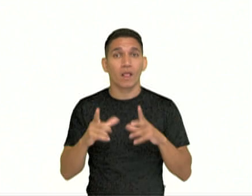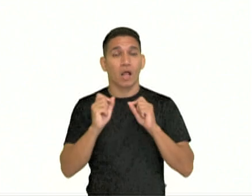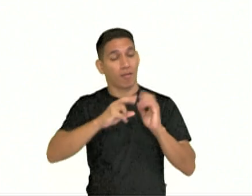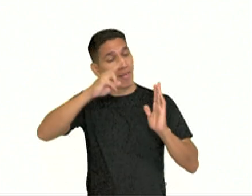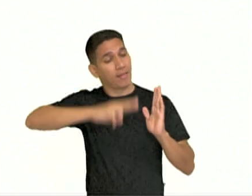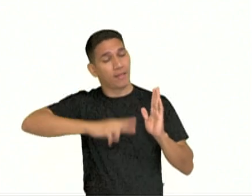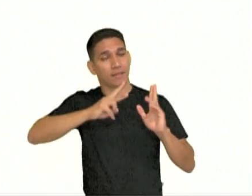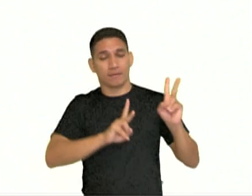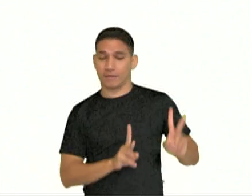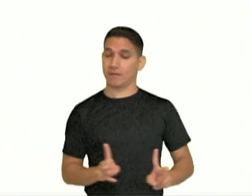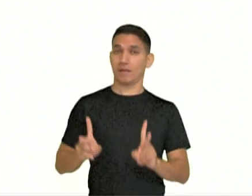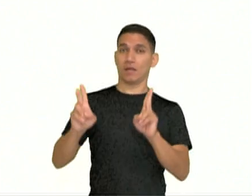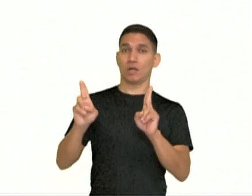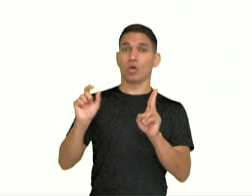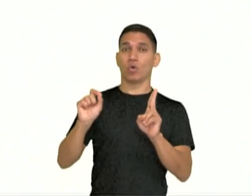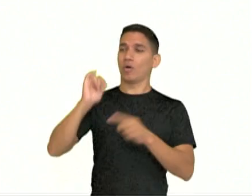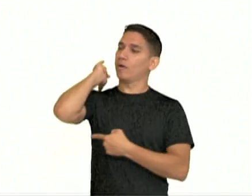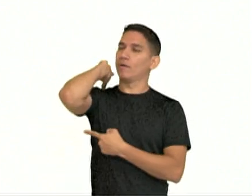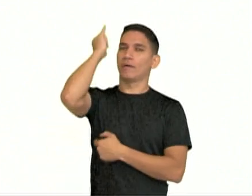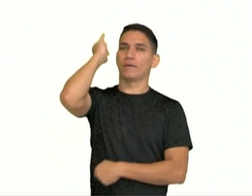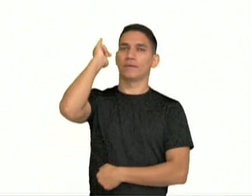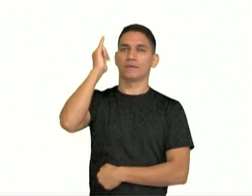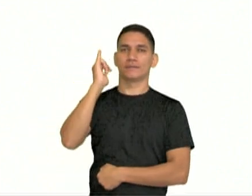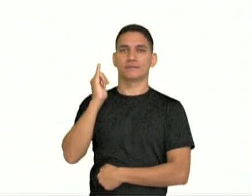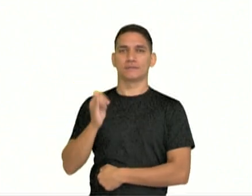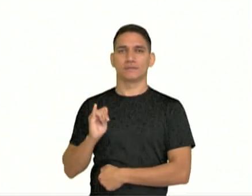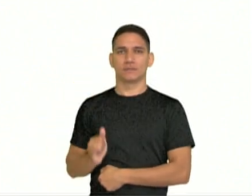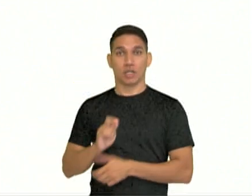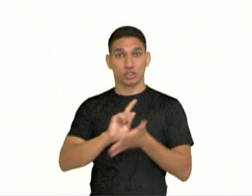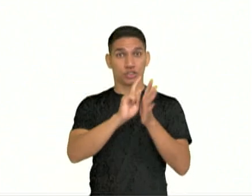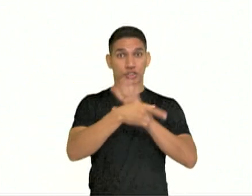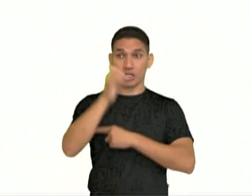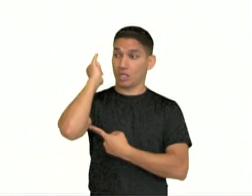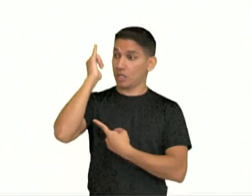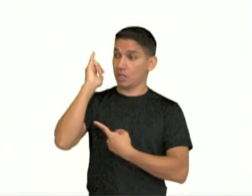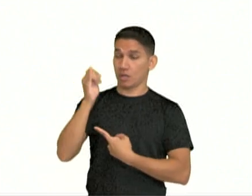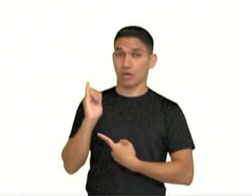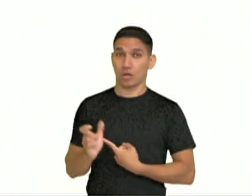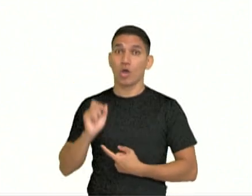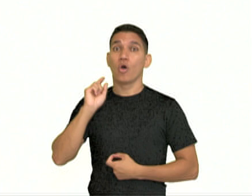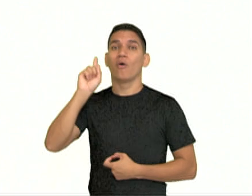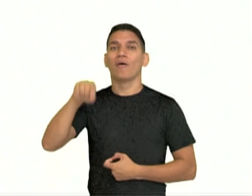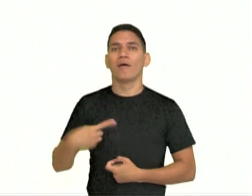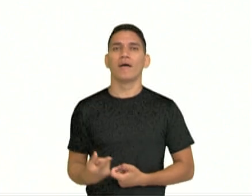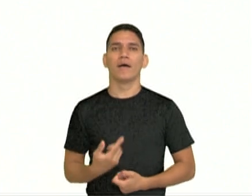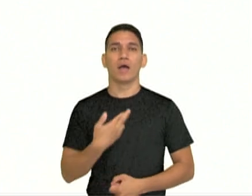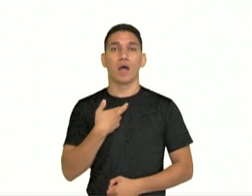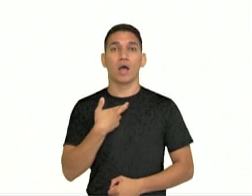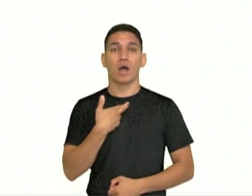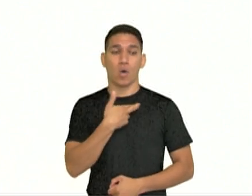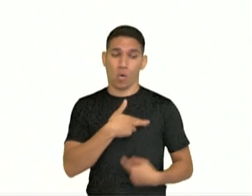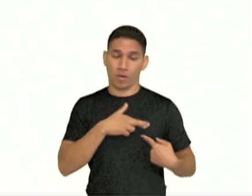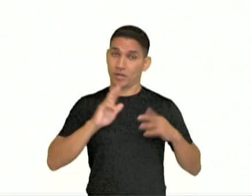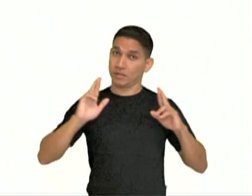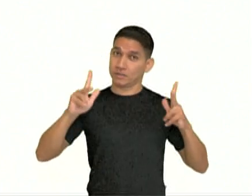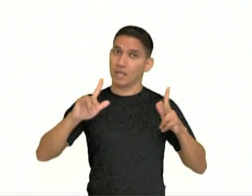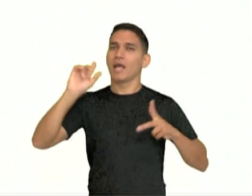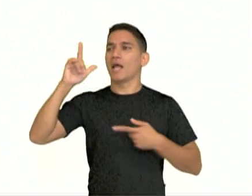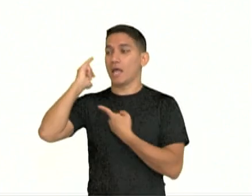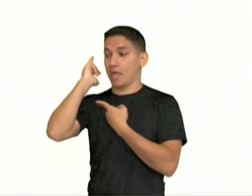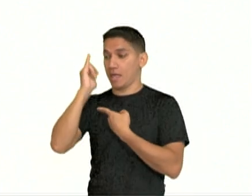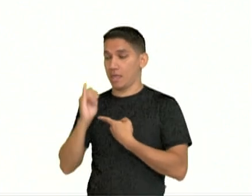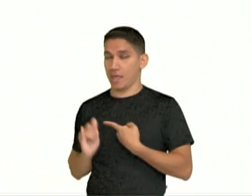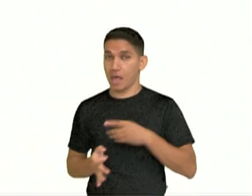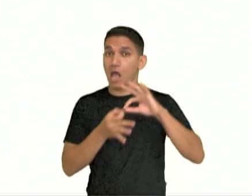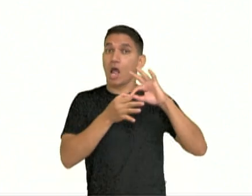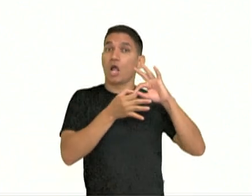do fragmento, né, de um romance. Lembrando lá, o gênero romance é um gênero longo, né? Dificilmente nós